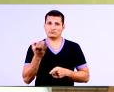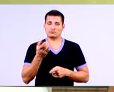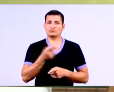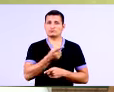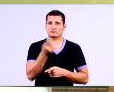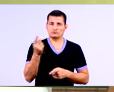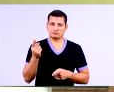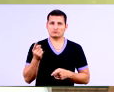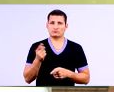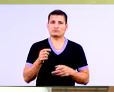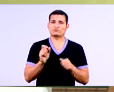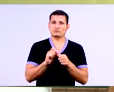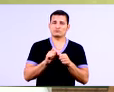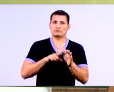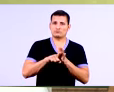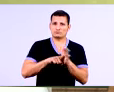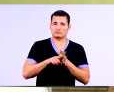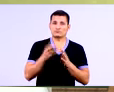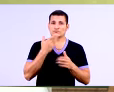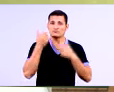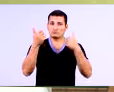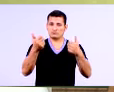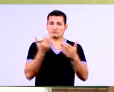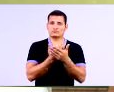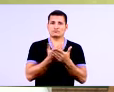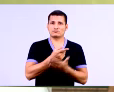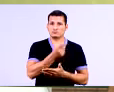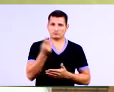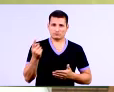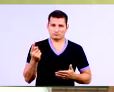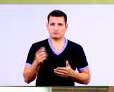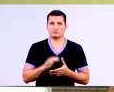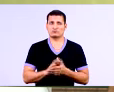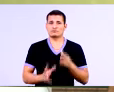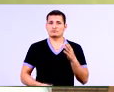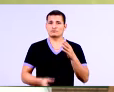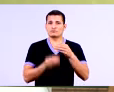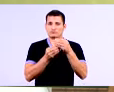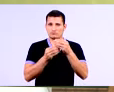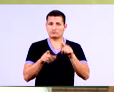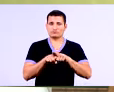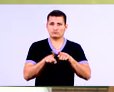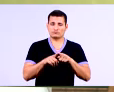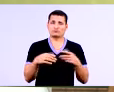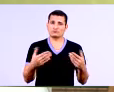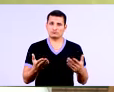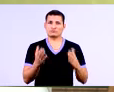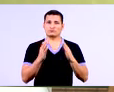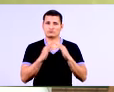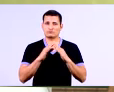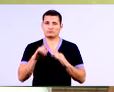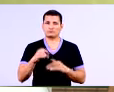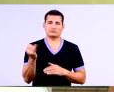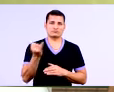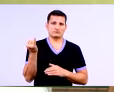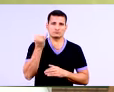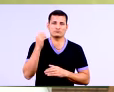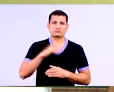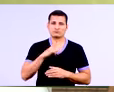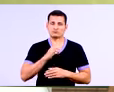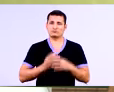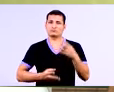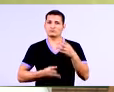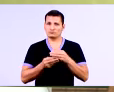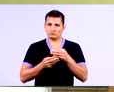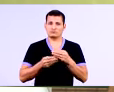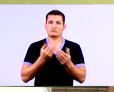a vocês que façam a pesquisa para aprimorar os estudos de vocês e complementando, né? Então, em casa, é fundamental ter essa complementação